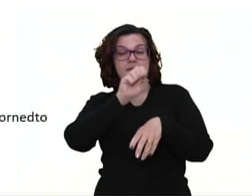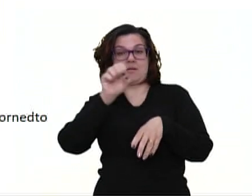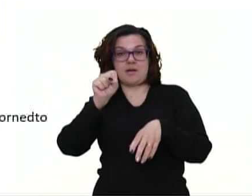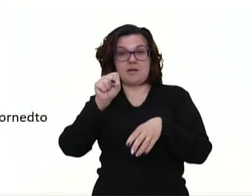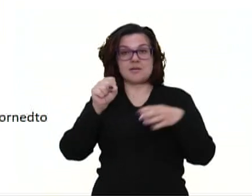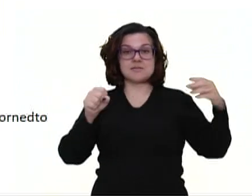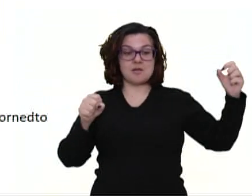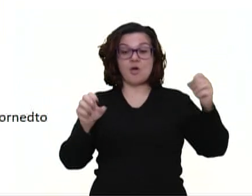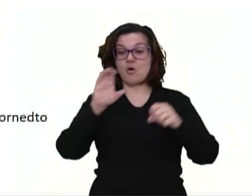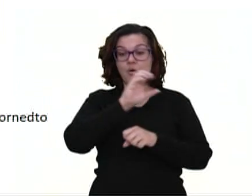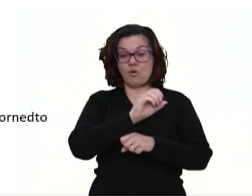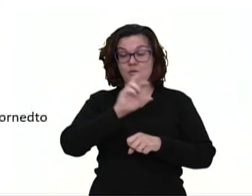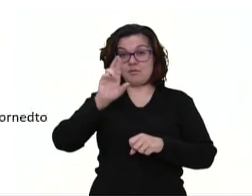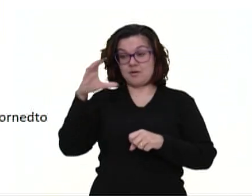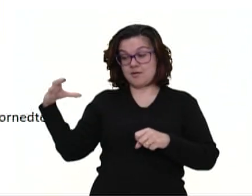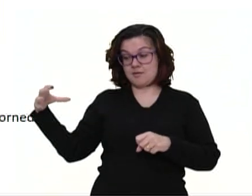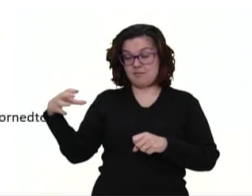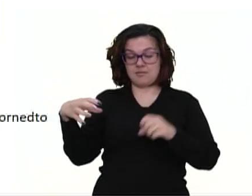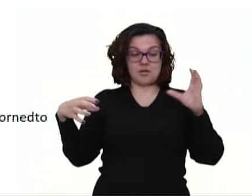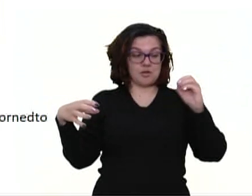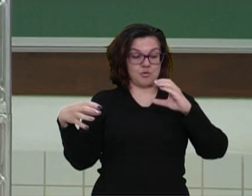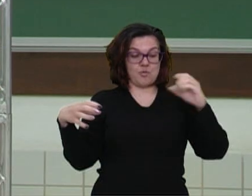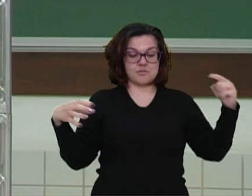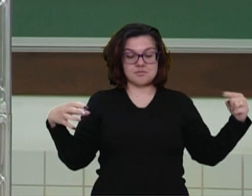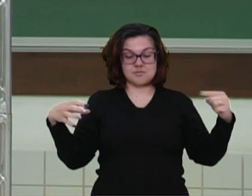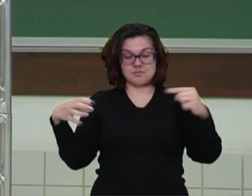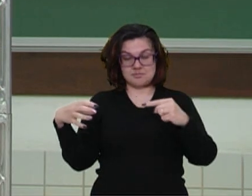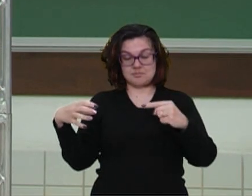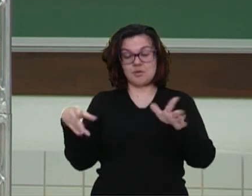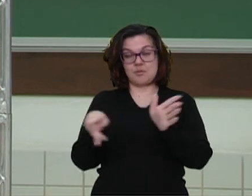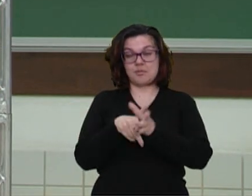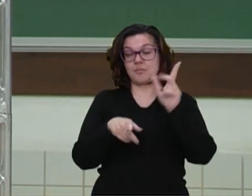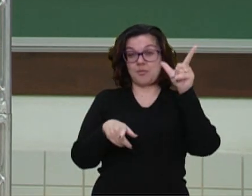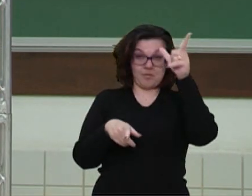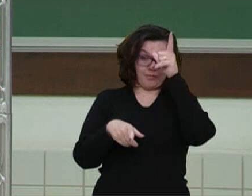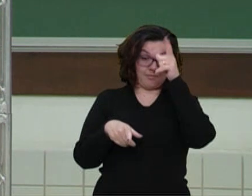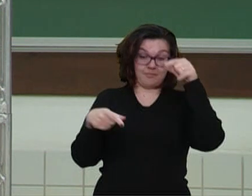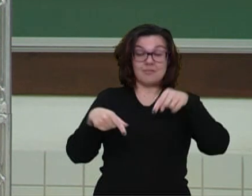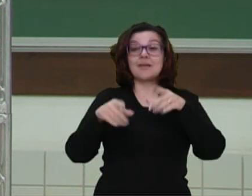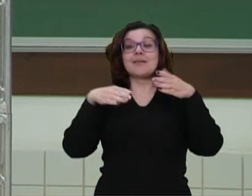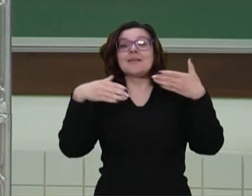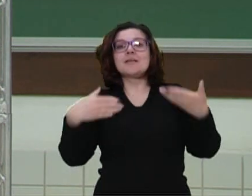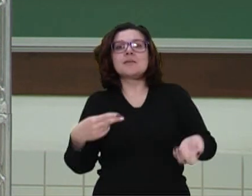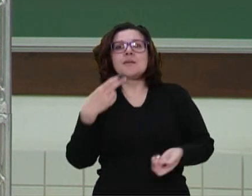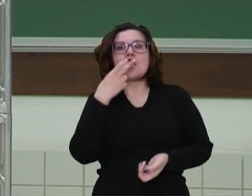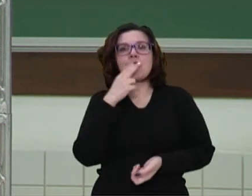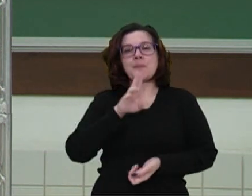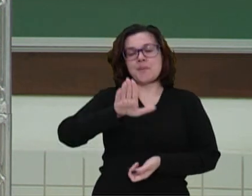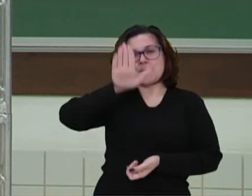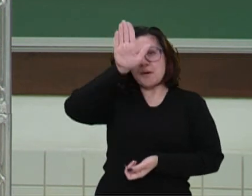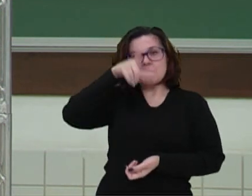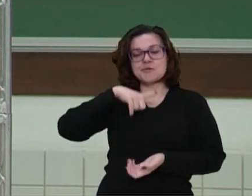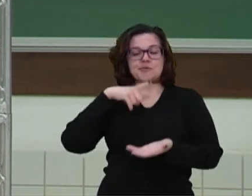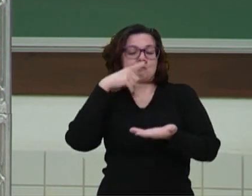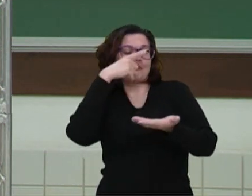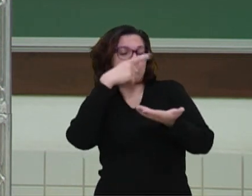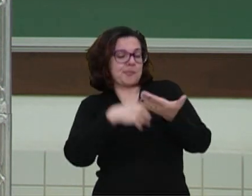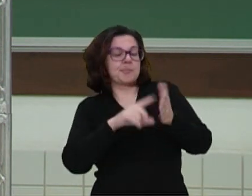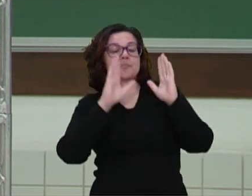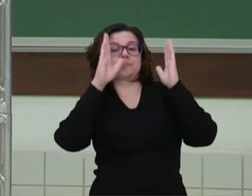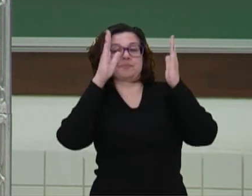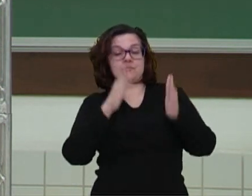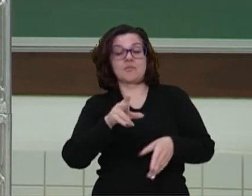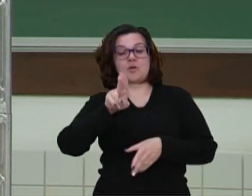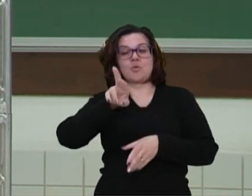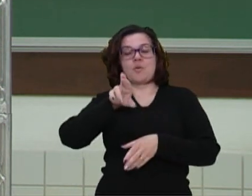o lado oriental da Polônia. Esse é o início da Segunda Guerra. Assim, Hitler tinha, com esse pacto com a União Soviética, a tranquilidade de se